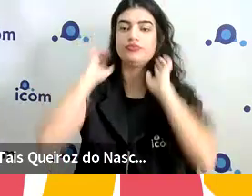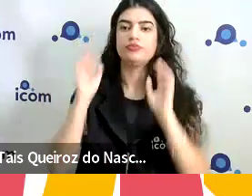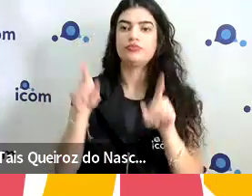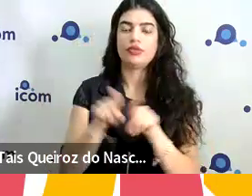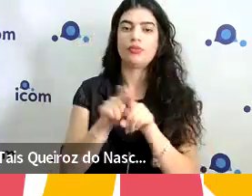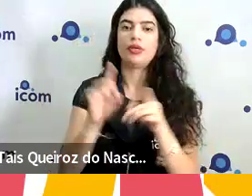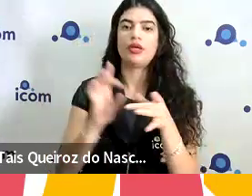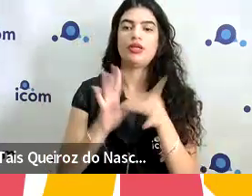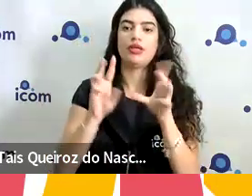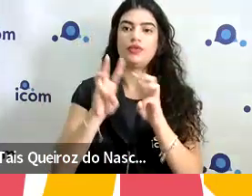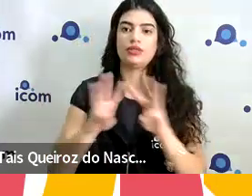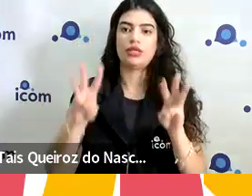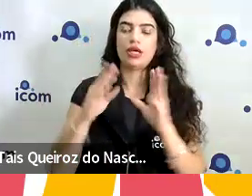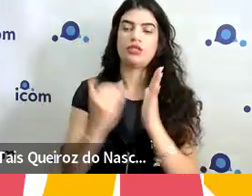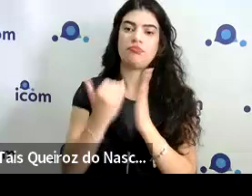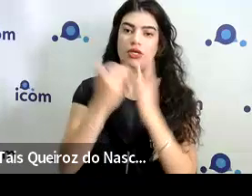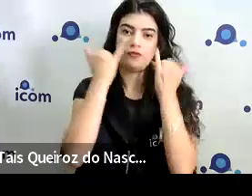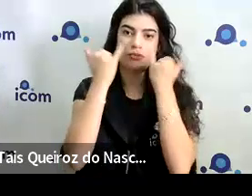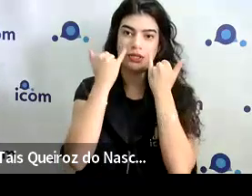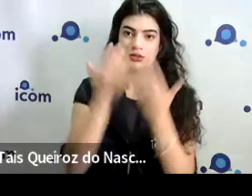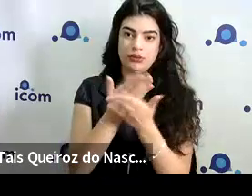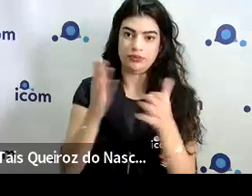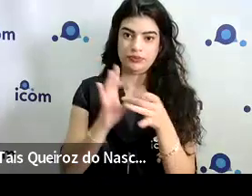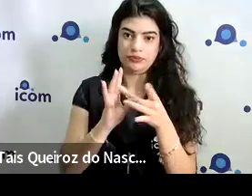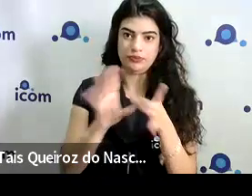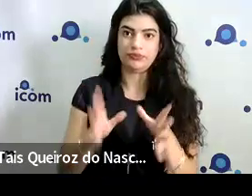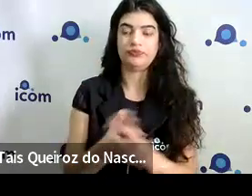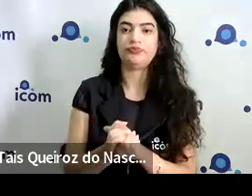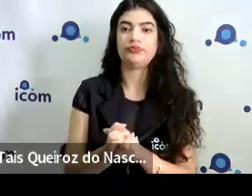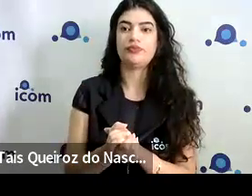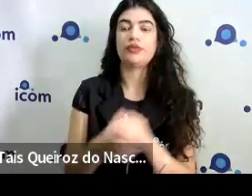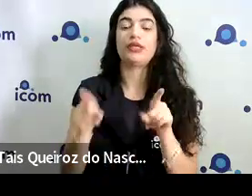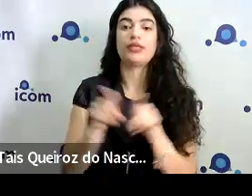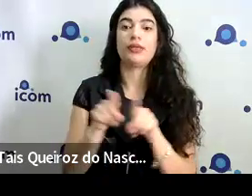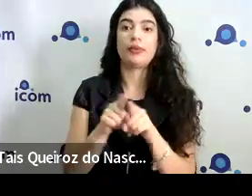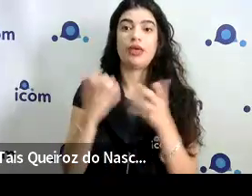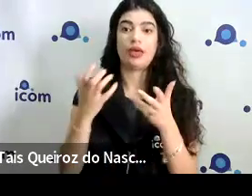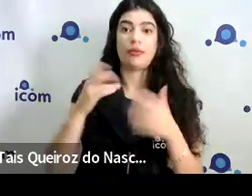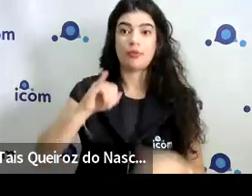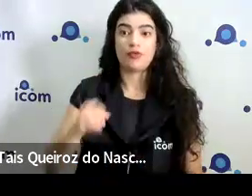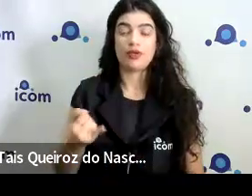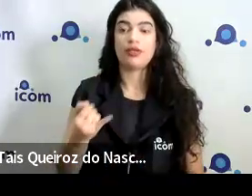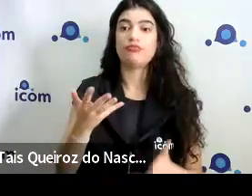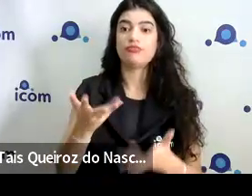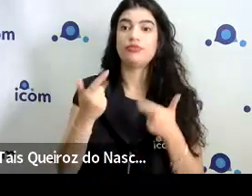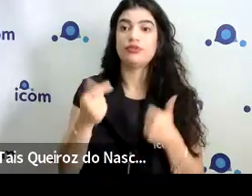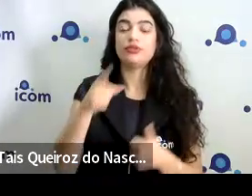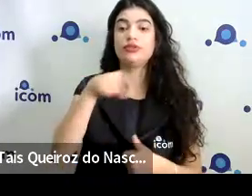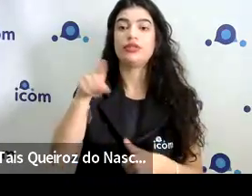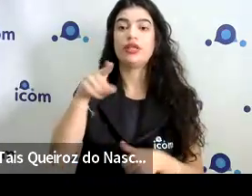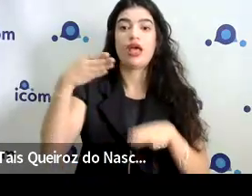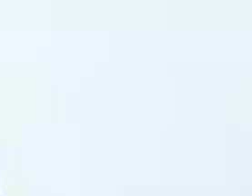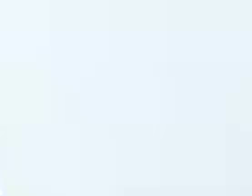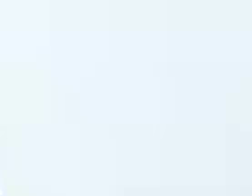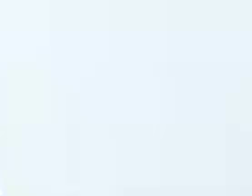para mais informações. Eu também gostaria de aproveitar e convidar vocês para entrarem no site do